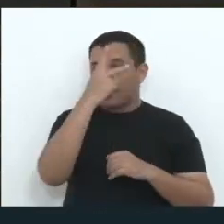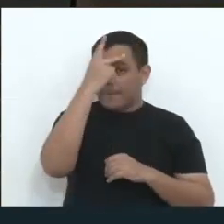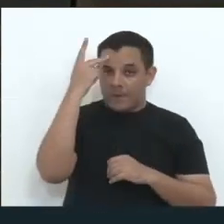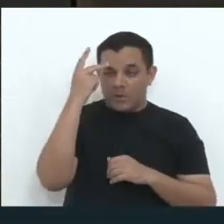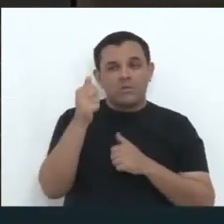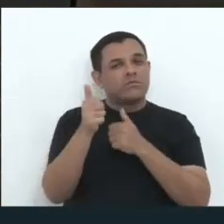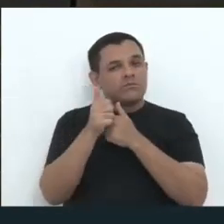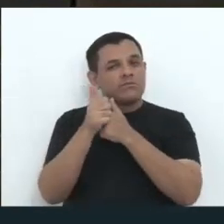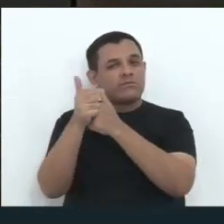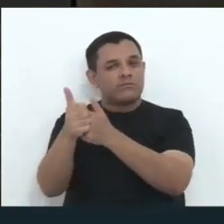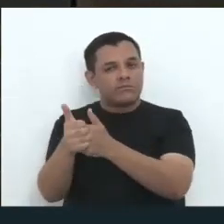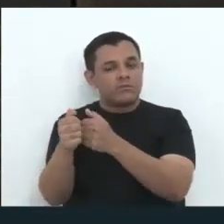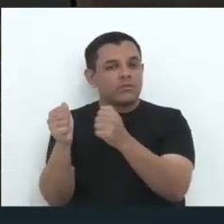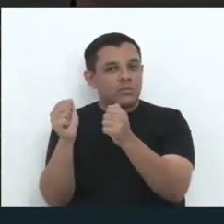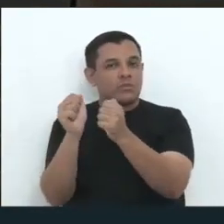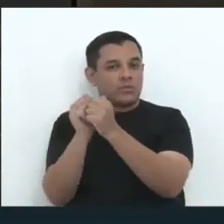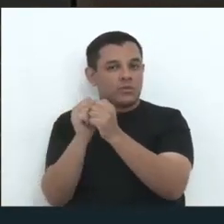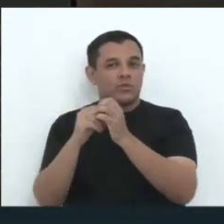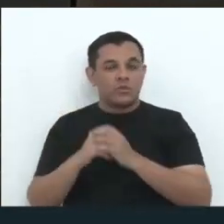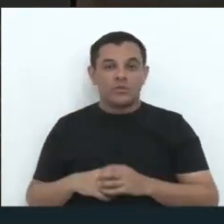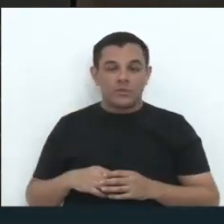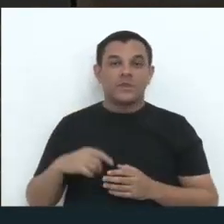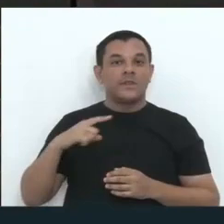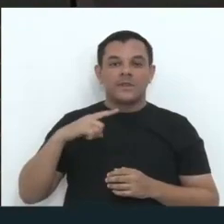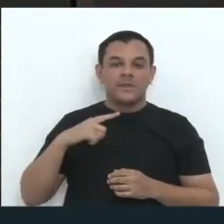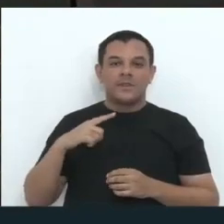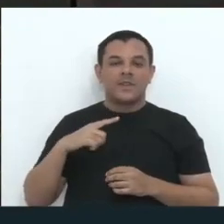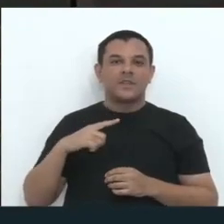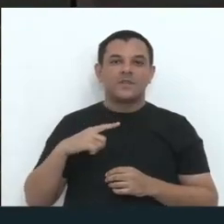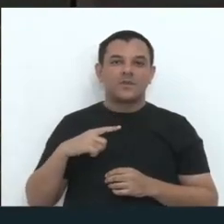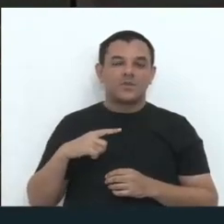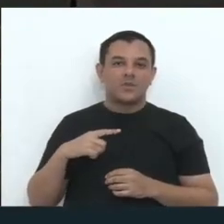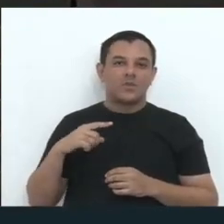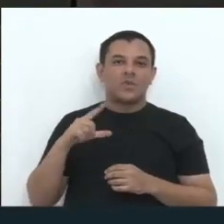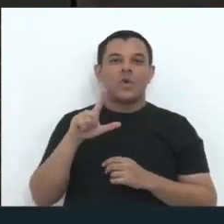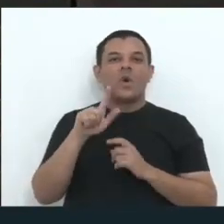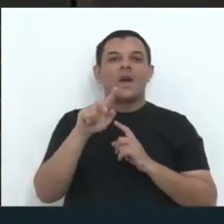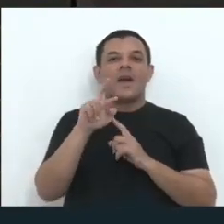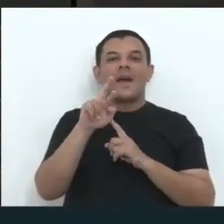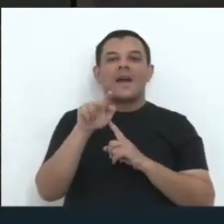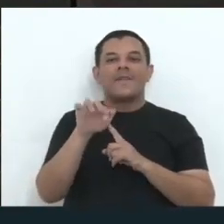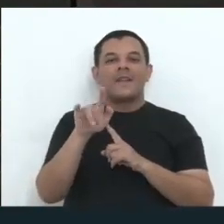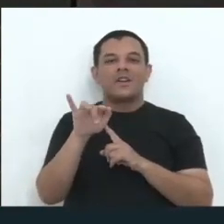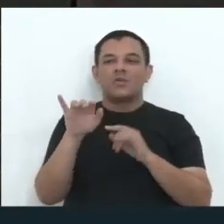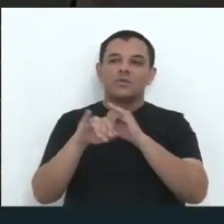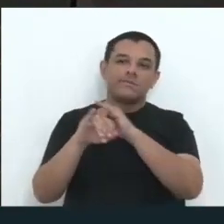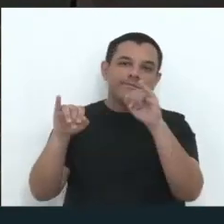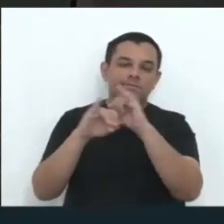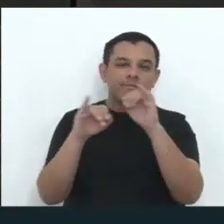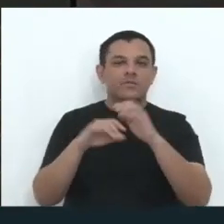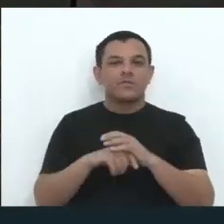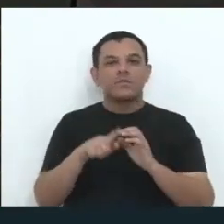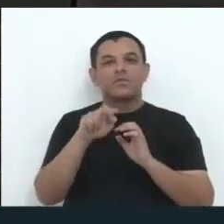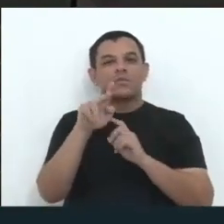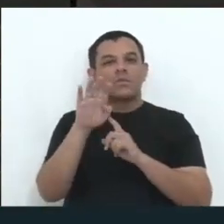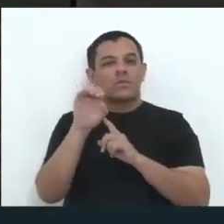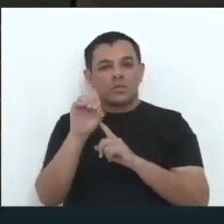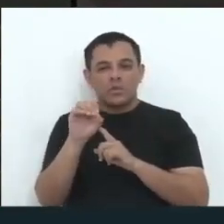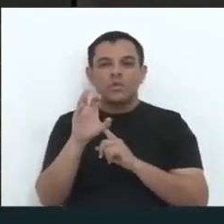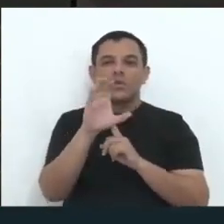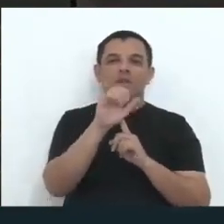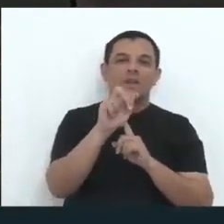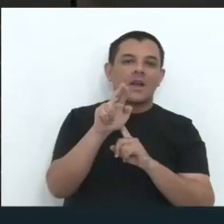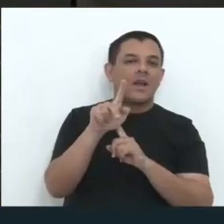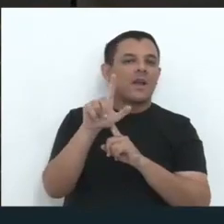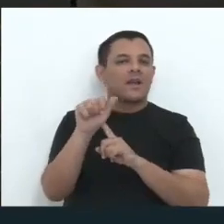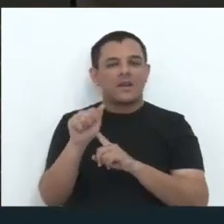acompanhavam no radar de notícias, o Guto, a Carla, enfim, todos que estavam ali fazendo parte,